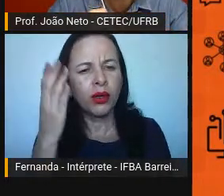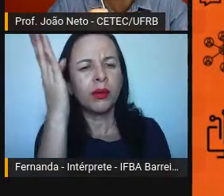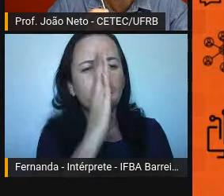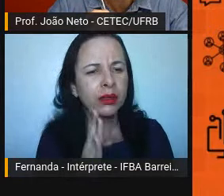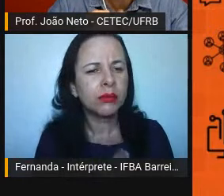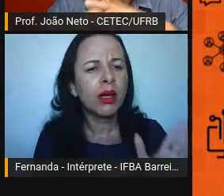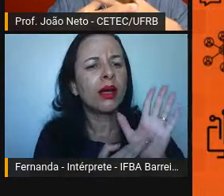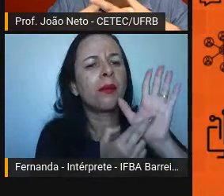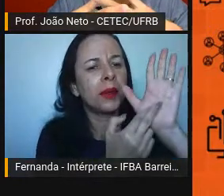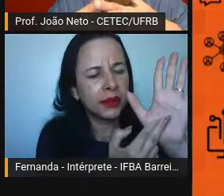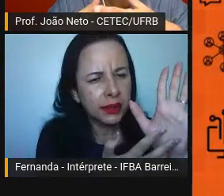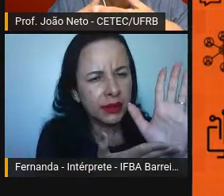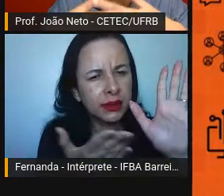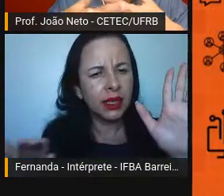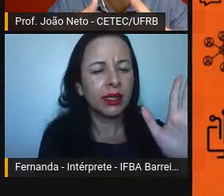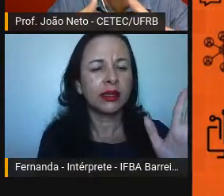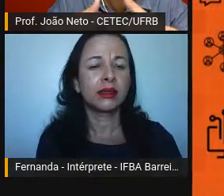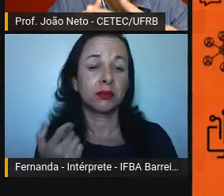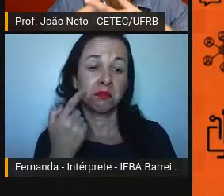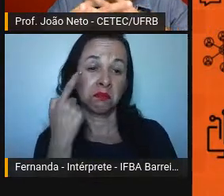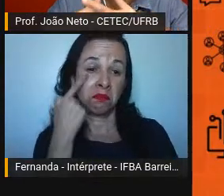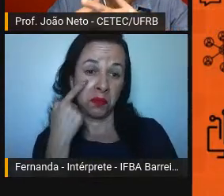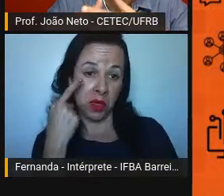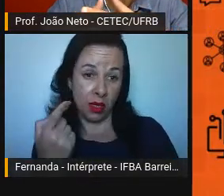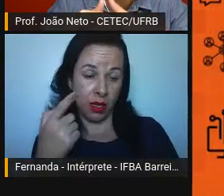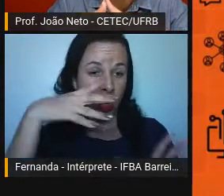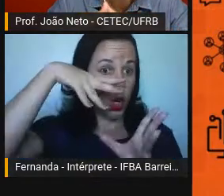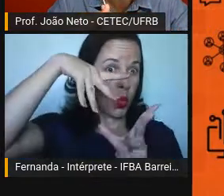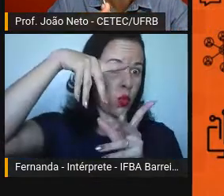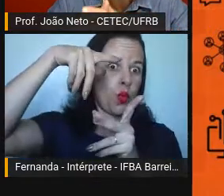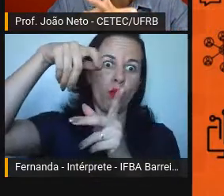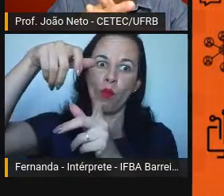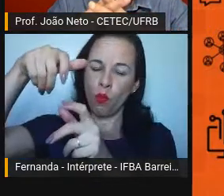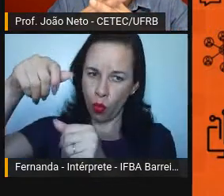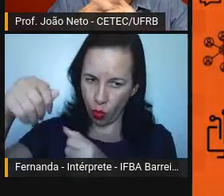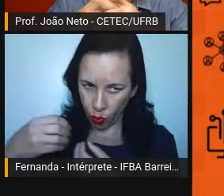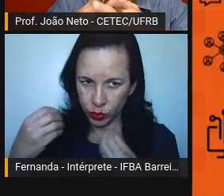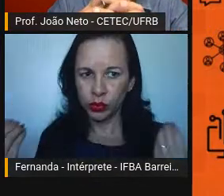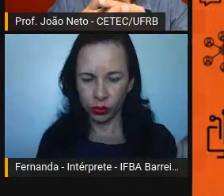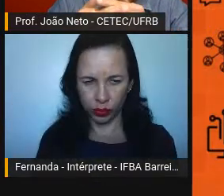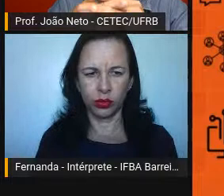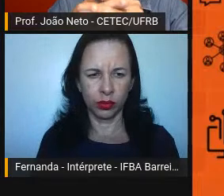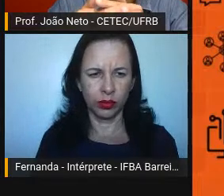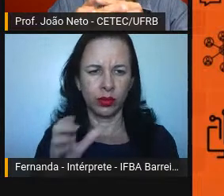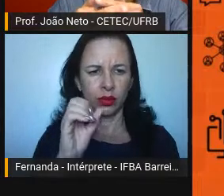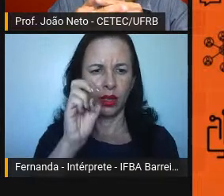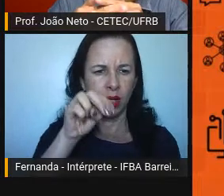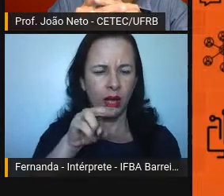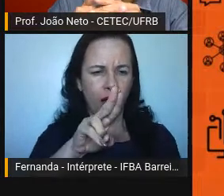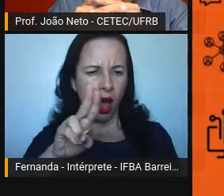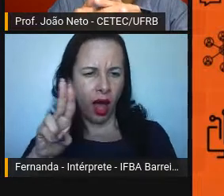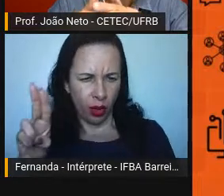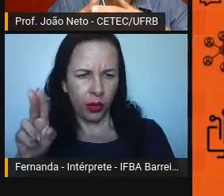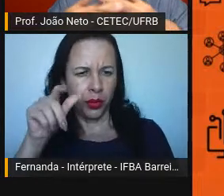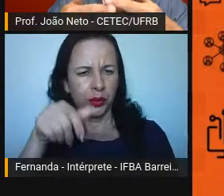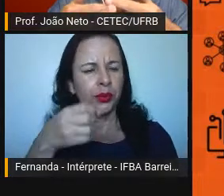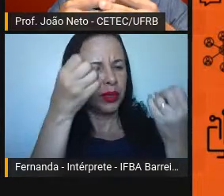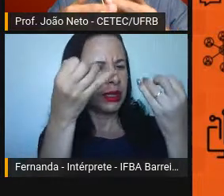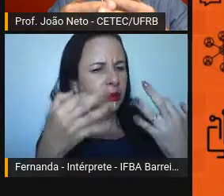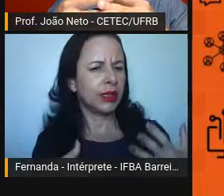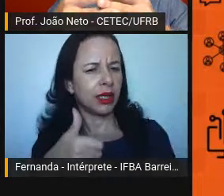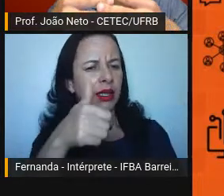essas pessoas todos vocês terem ideia no mundo segundo a ONU existe uma parcela de quinze por cento da população